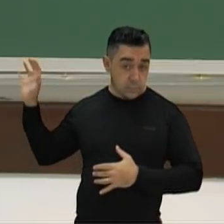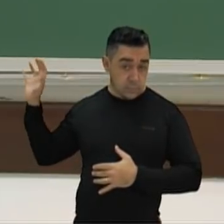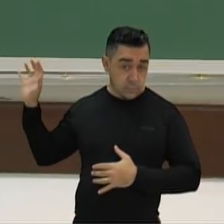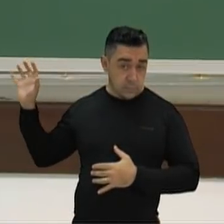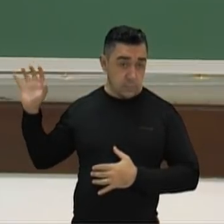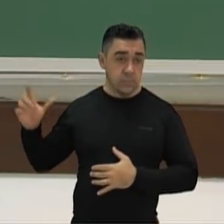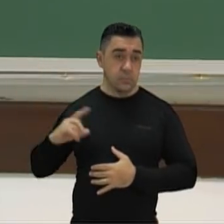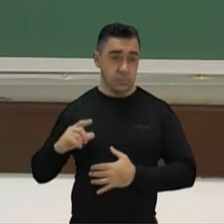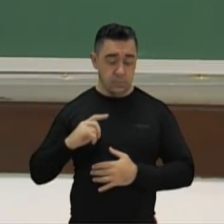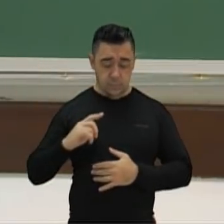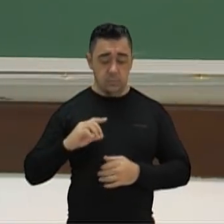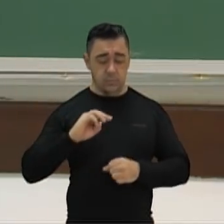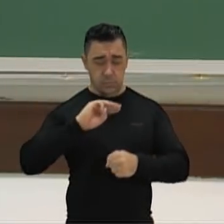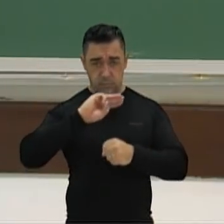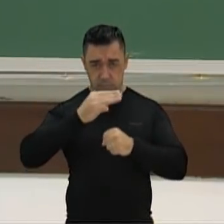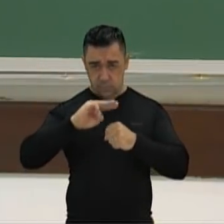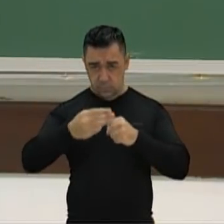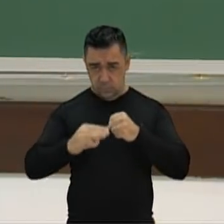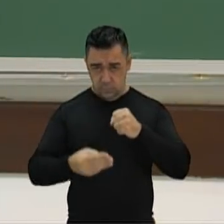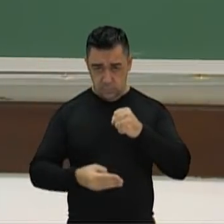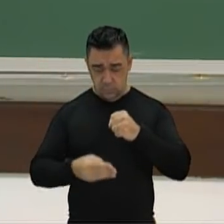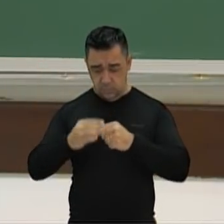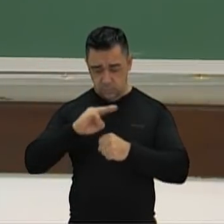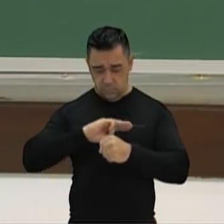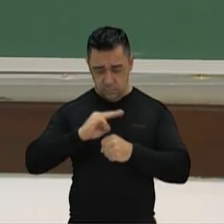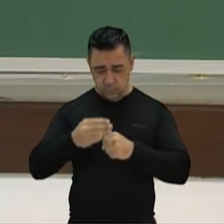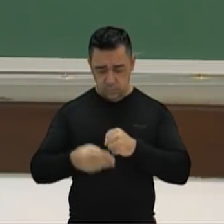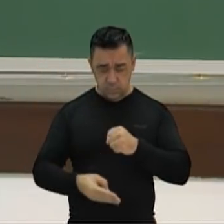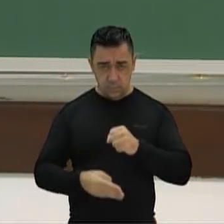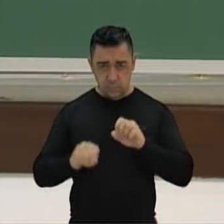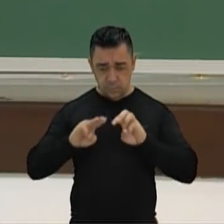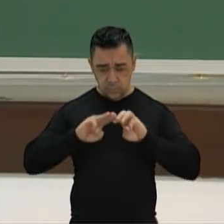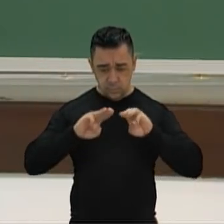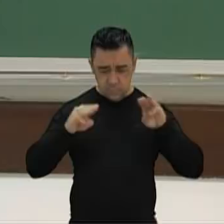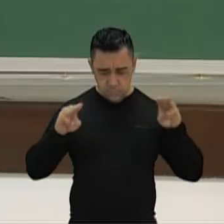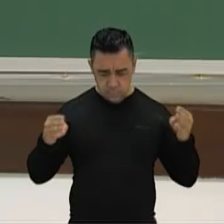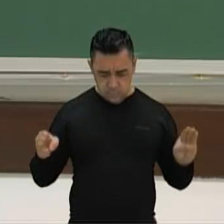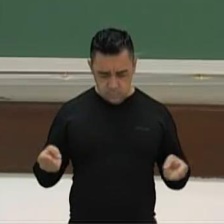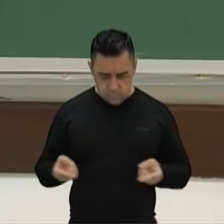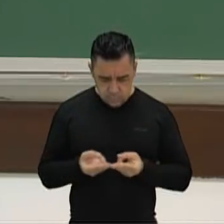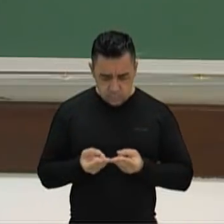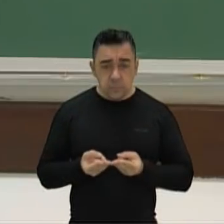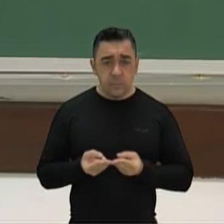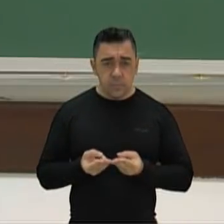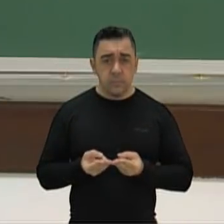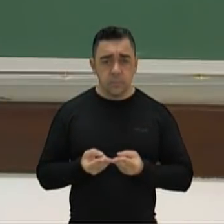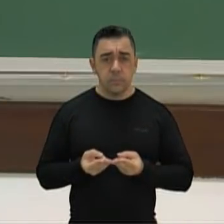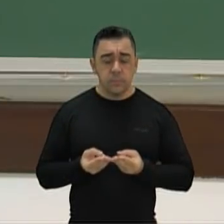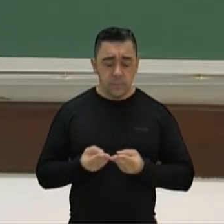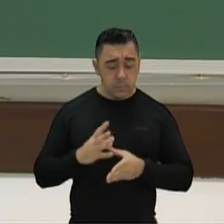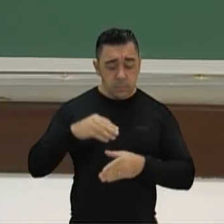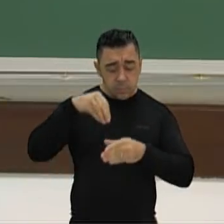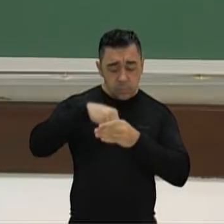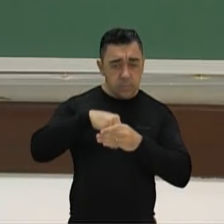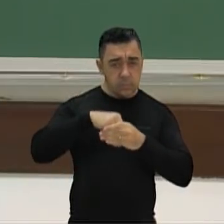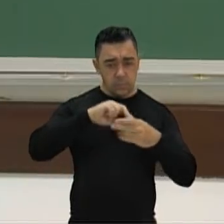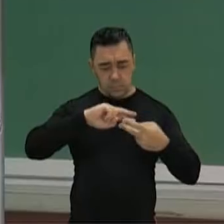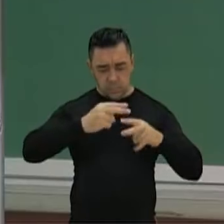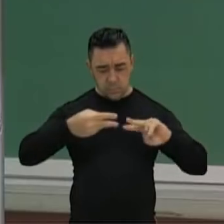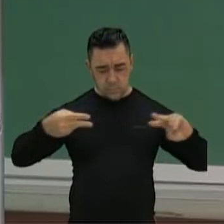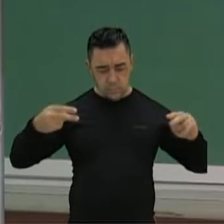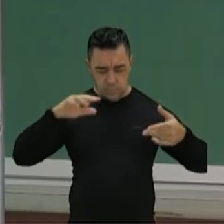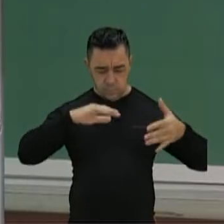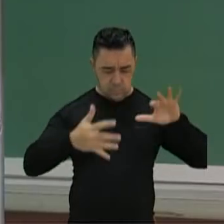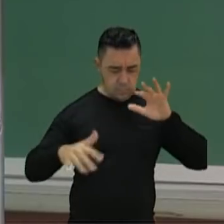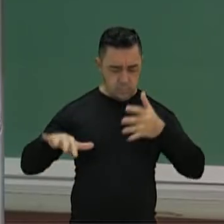envolve a célula, que reveste a célula. A gente vê no seu interior uma substância onde tem várias estruturas